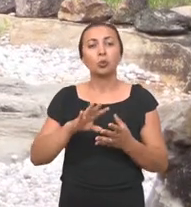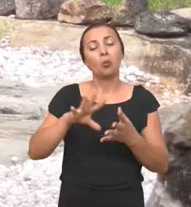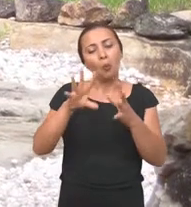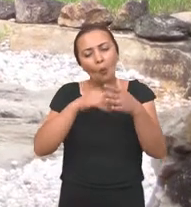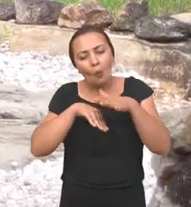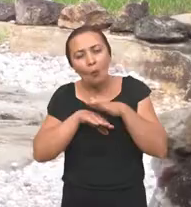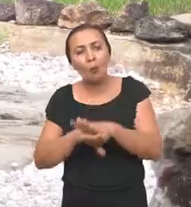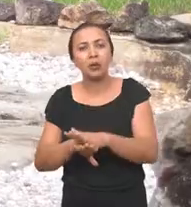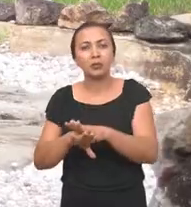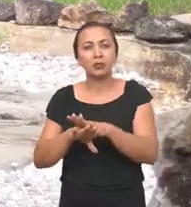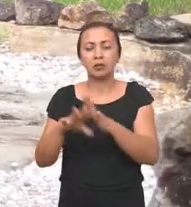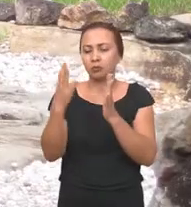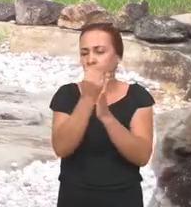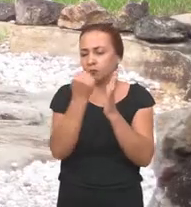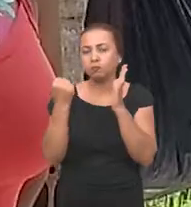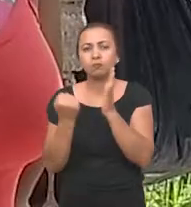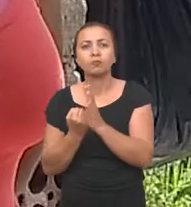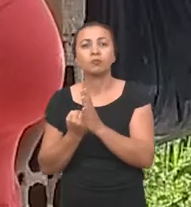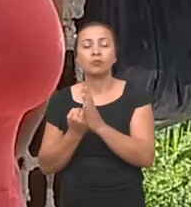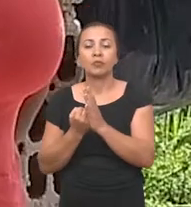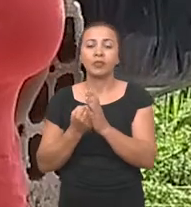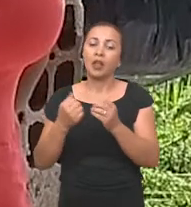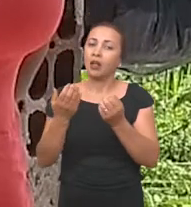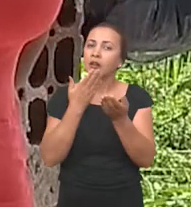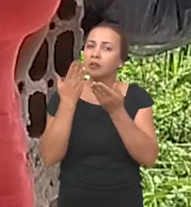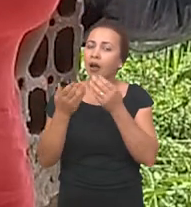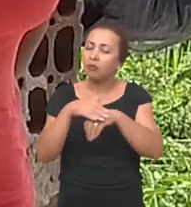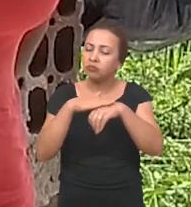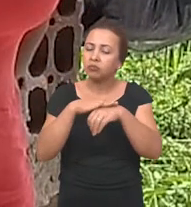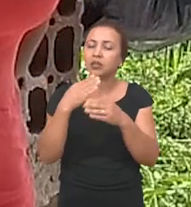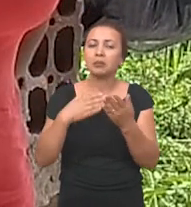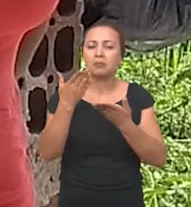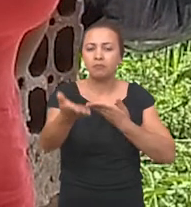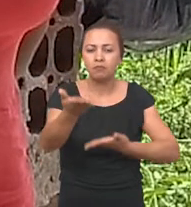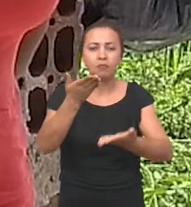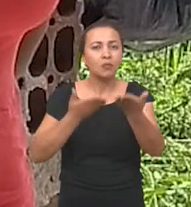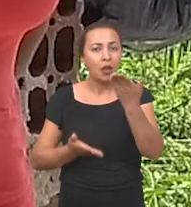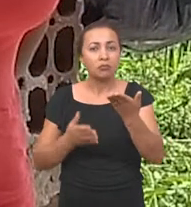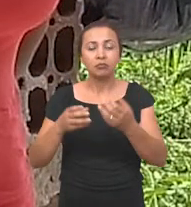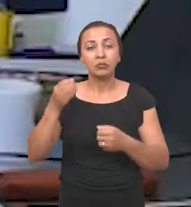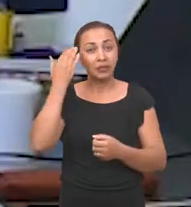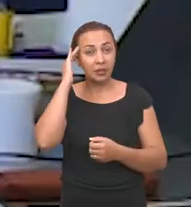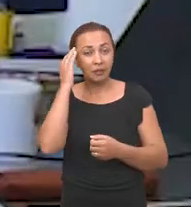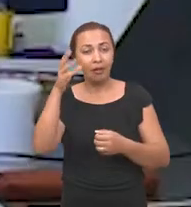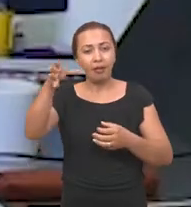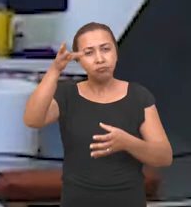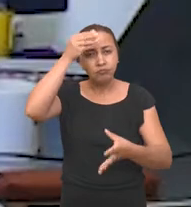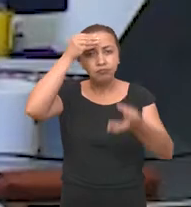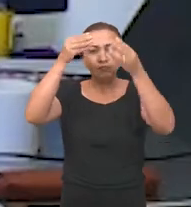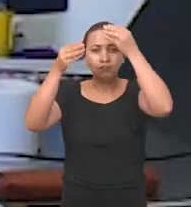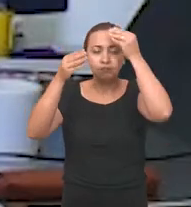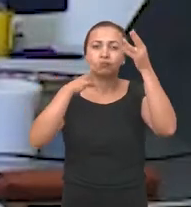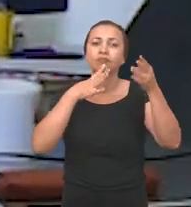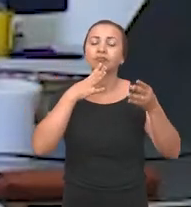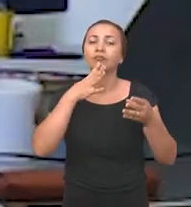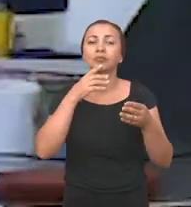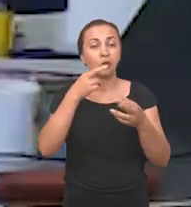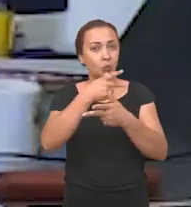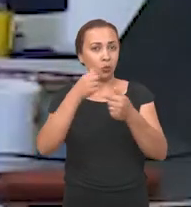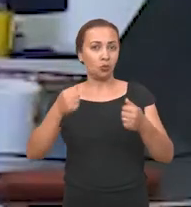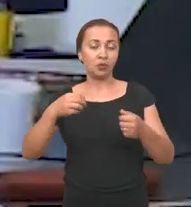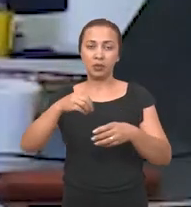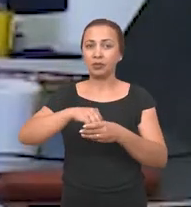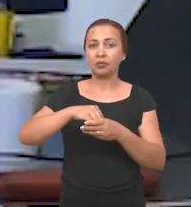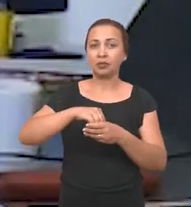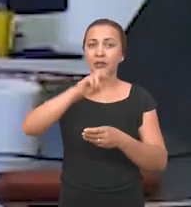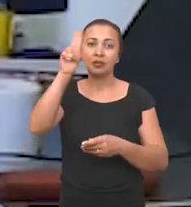mesmo tempo, né, a gente consegue também, nesse diálogo, nessa troca, aportar conhecimentos, informações,